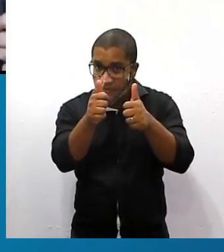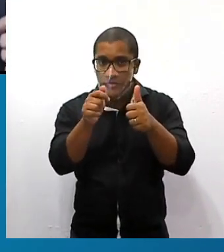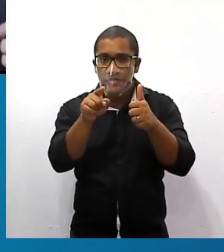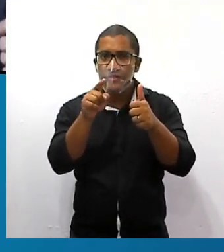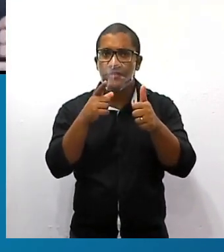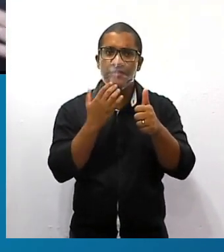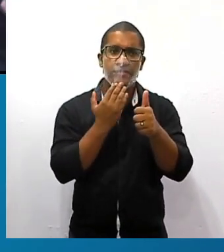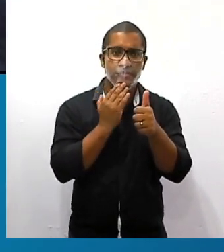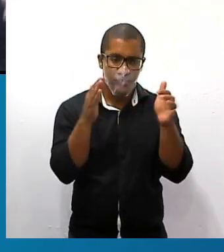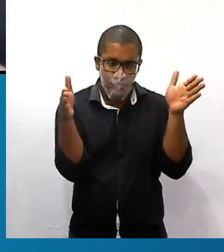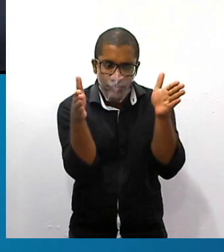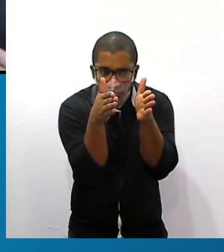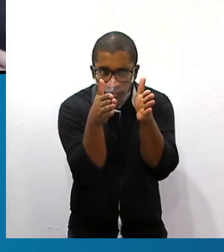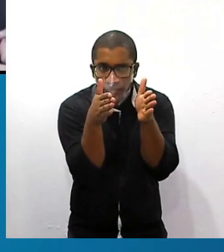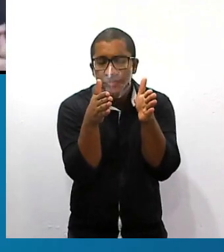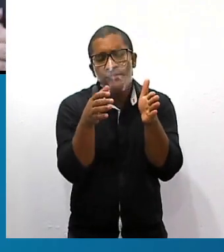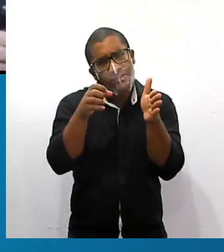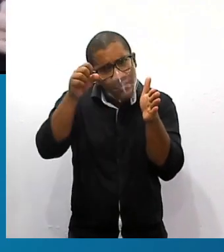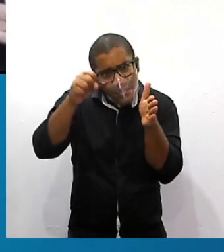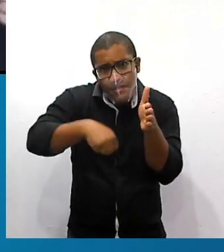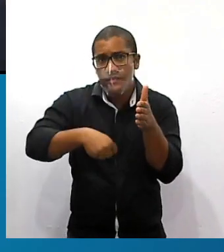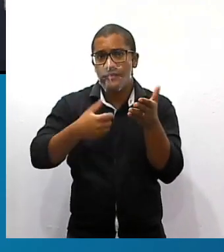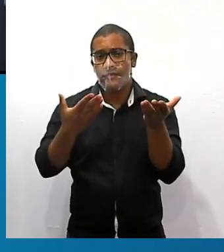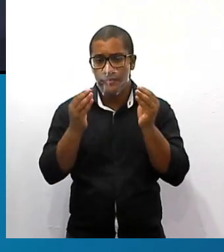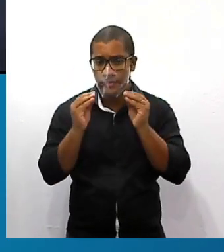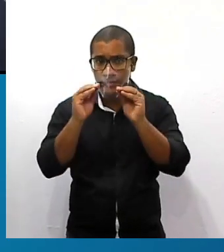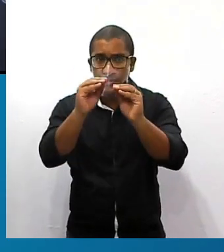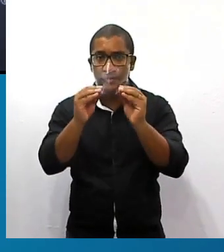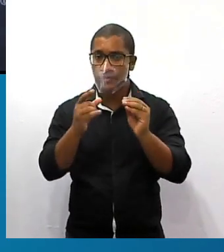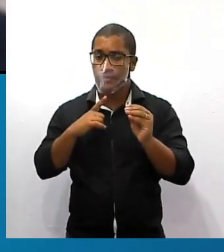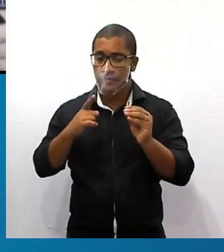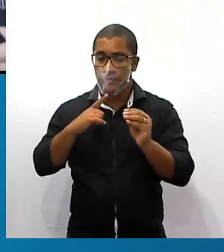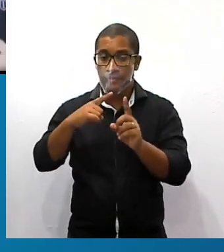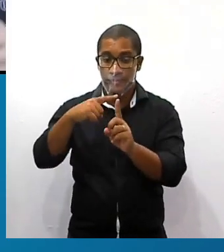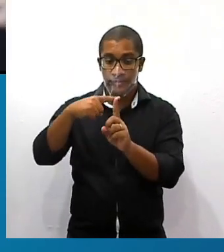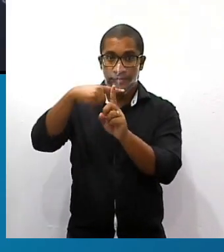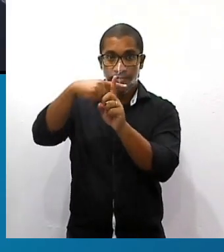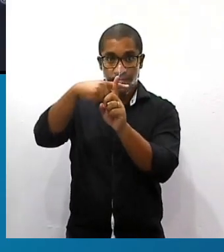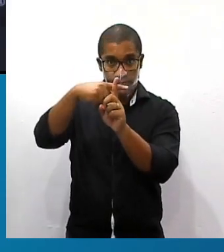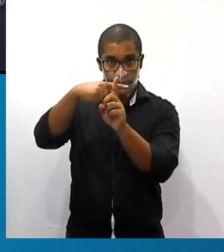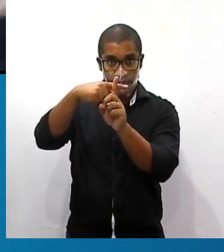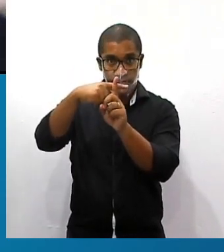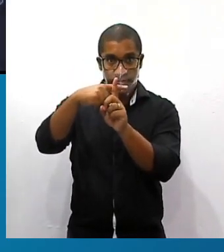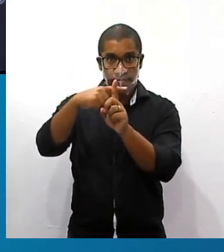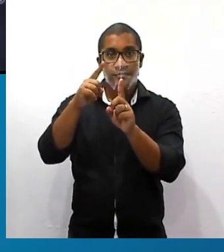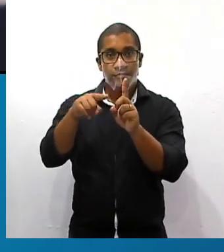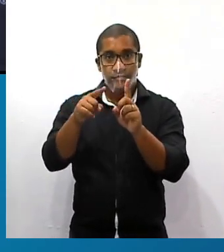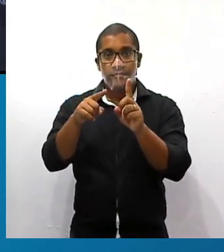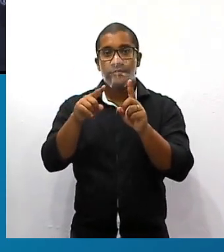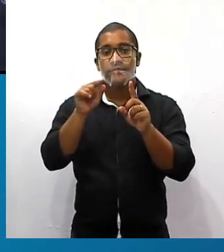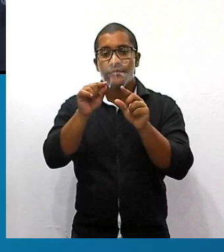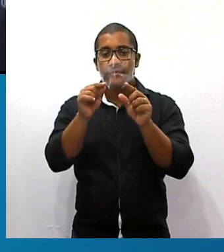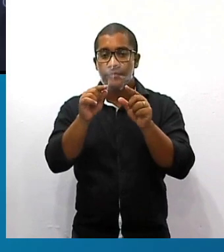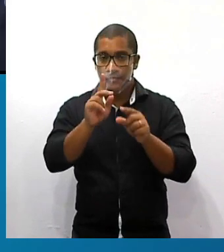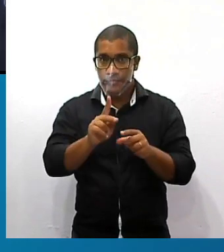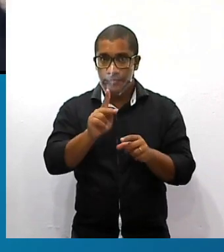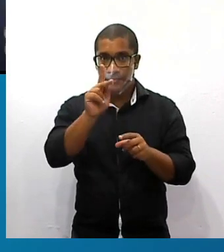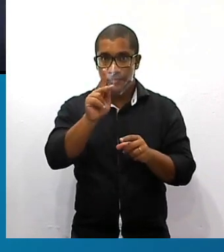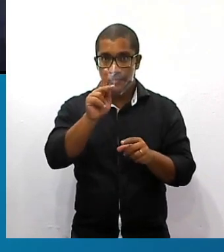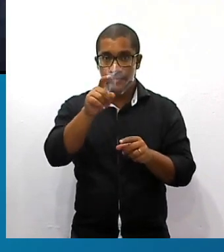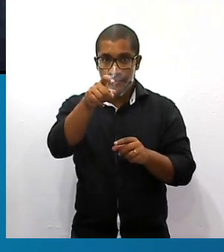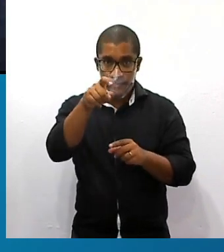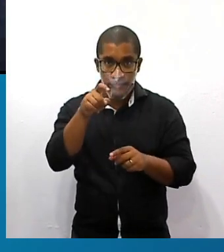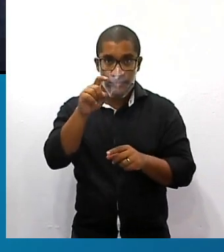deforma a mola? Também sim. E aí você vai colocar um sinalzinho de mais, a equação kx²